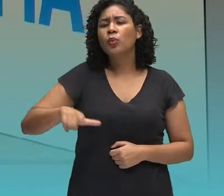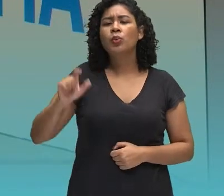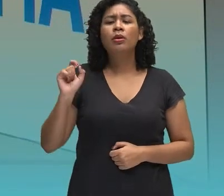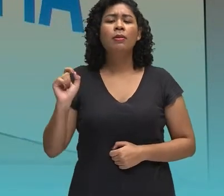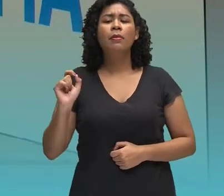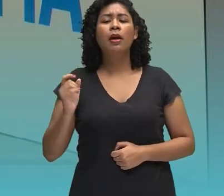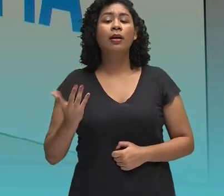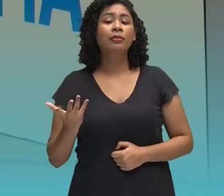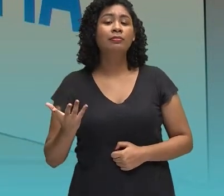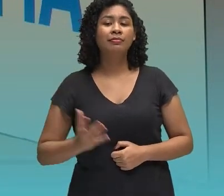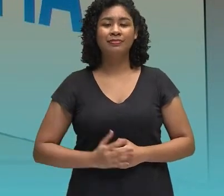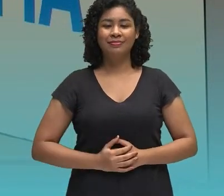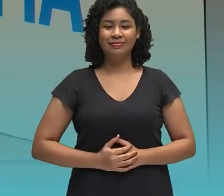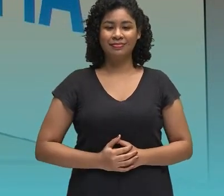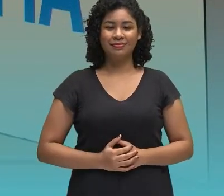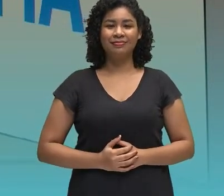olhada.